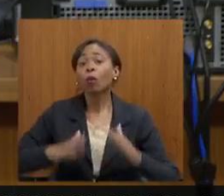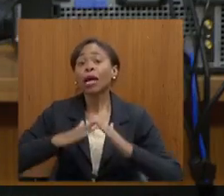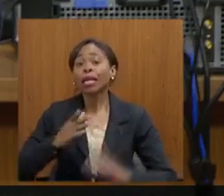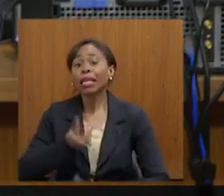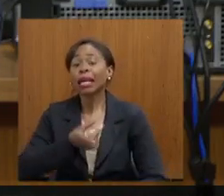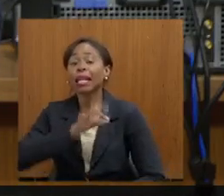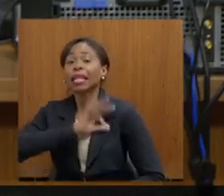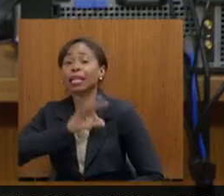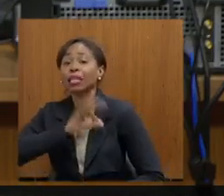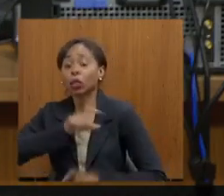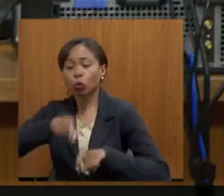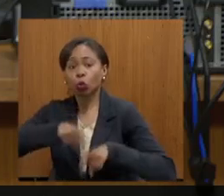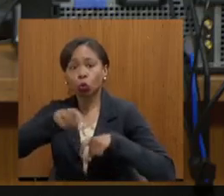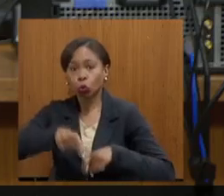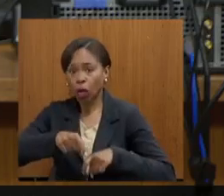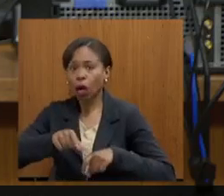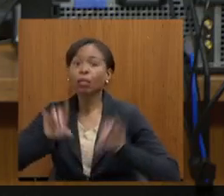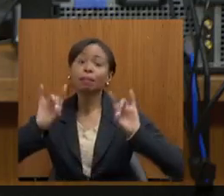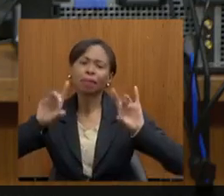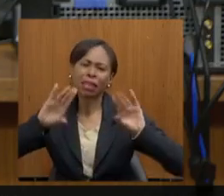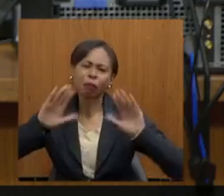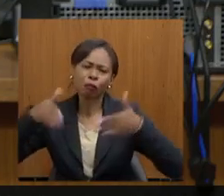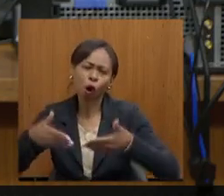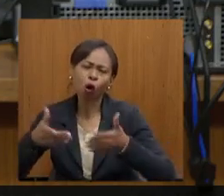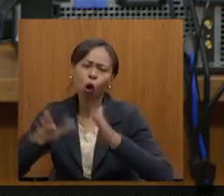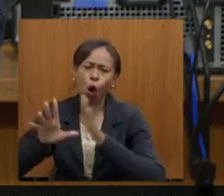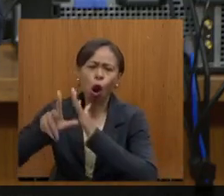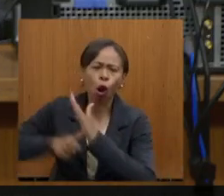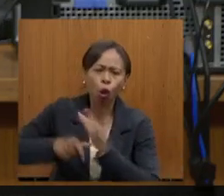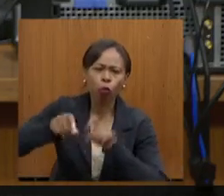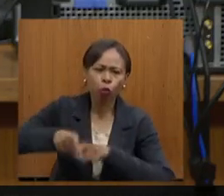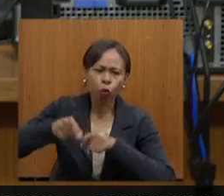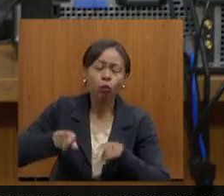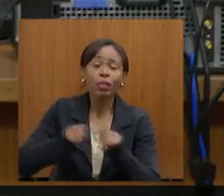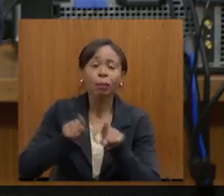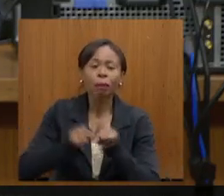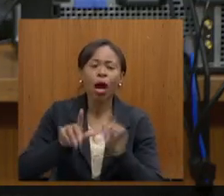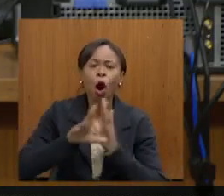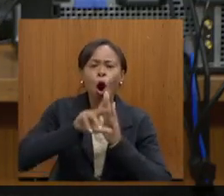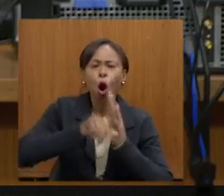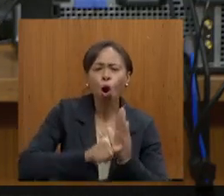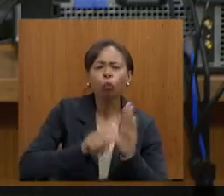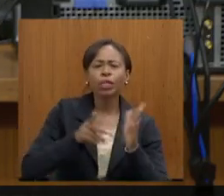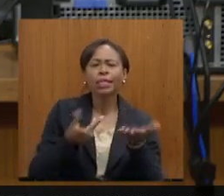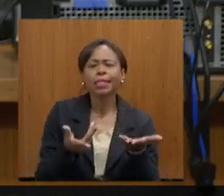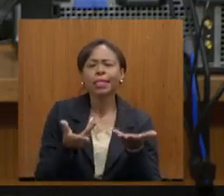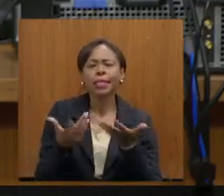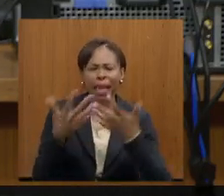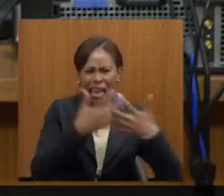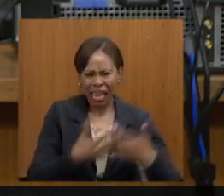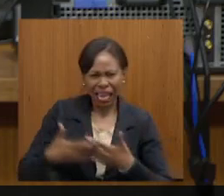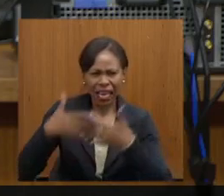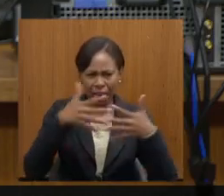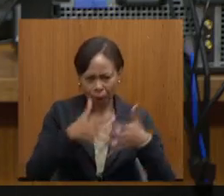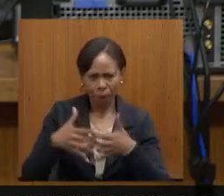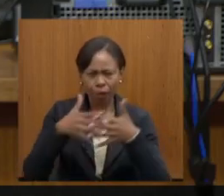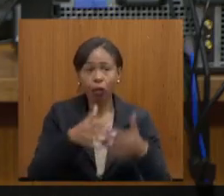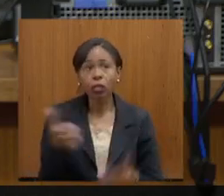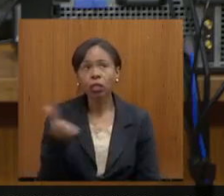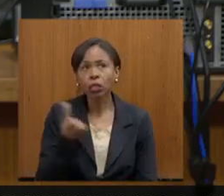especializada em roubo no campo e rouba o campo e cargas estava cansado agora sexta-feira agora